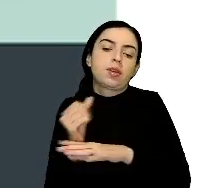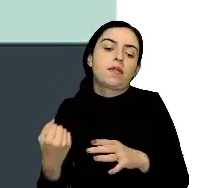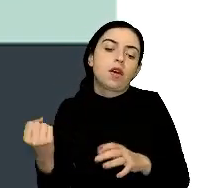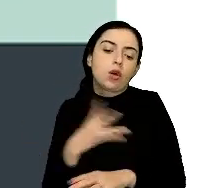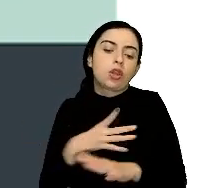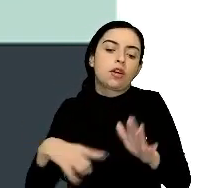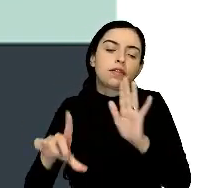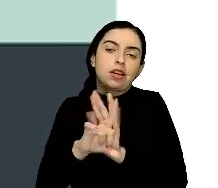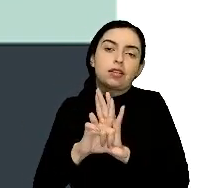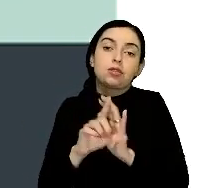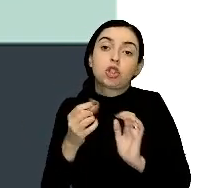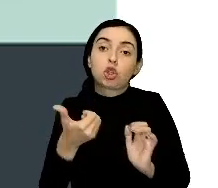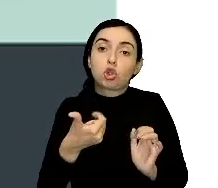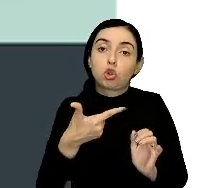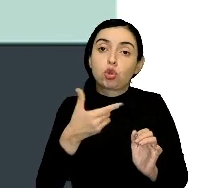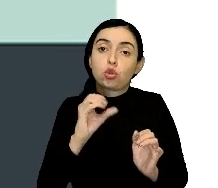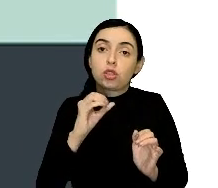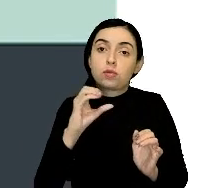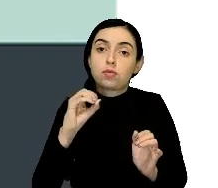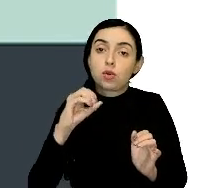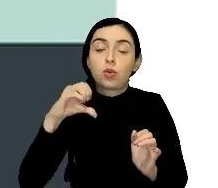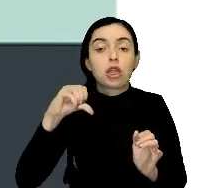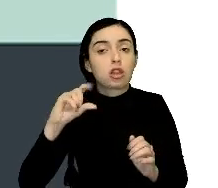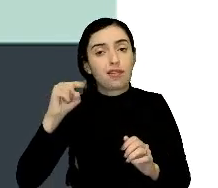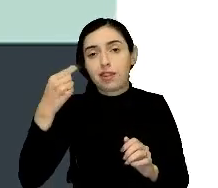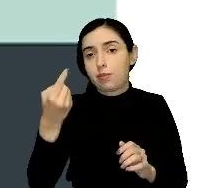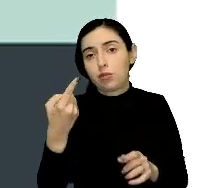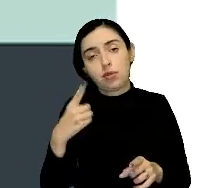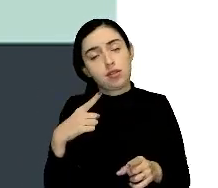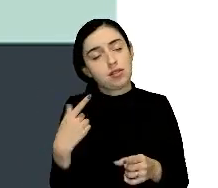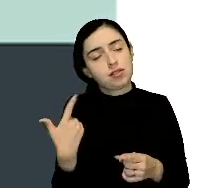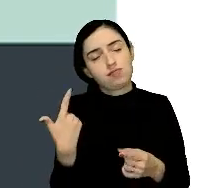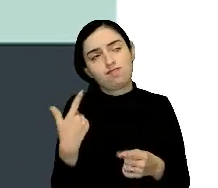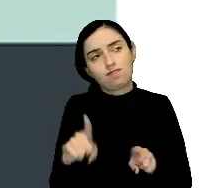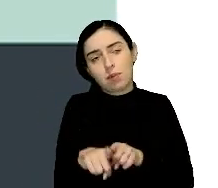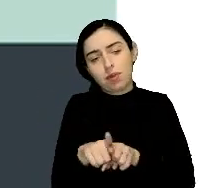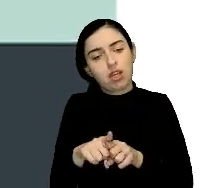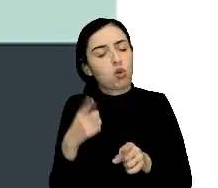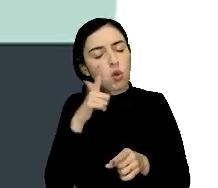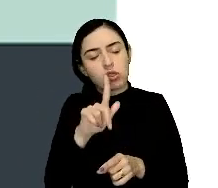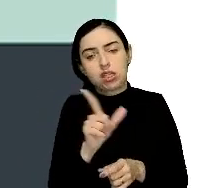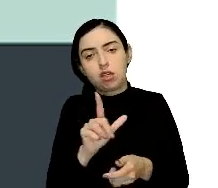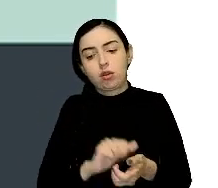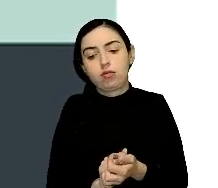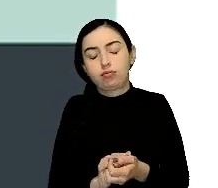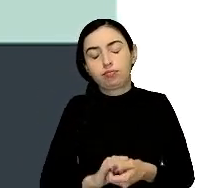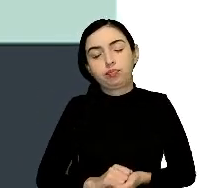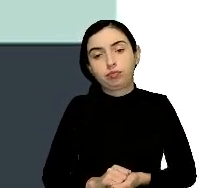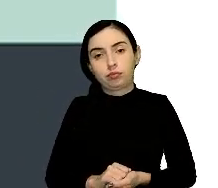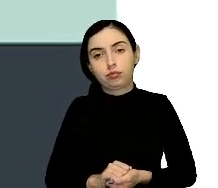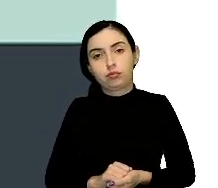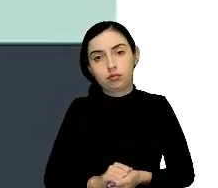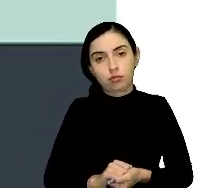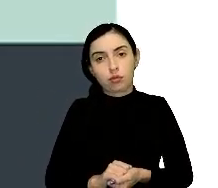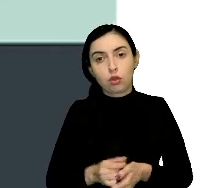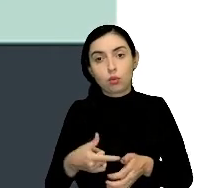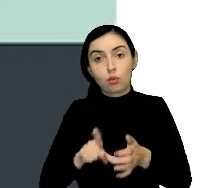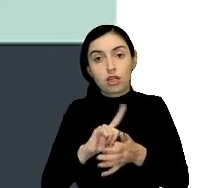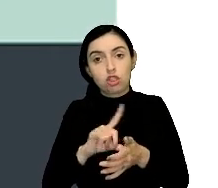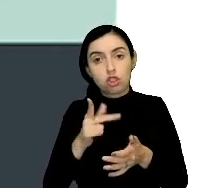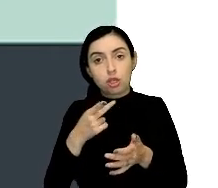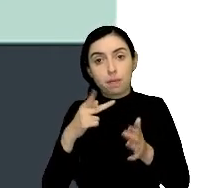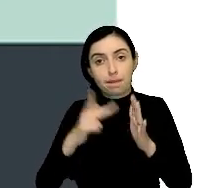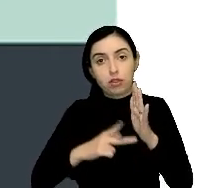nem em 2009 e nem depois. Lógico que nesse momento posterior, como a gente vai ver, o anteprojeto de lei foi